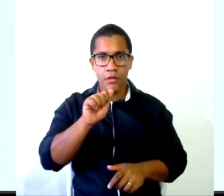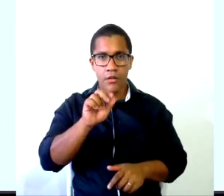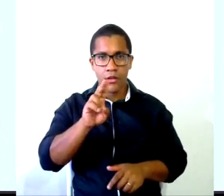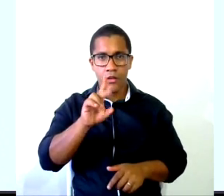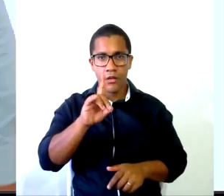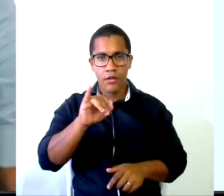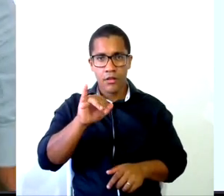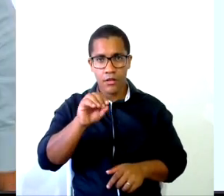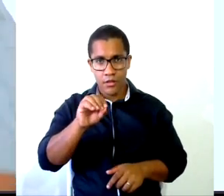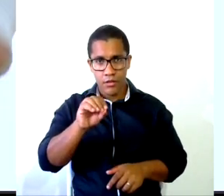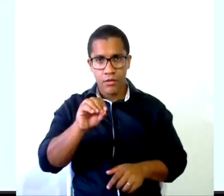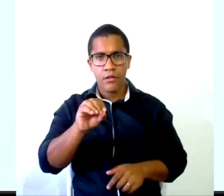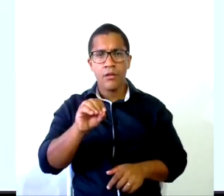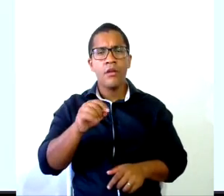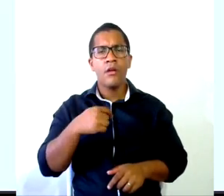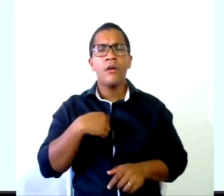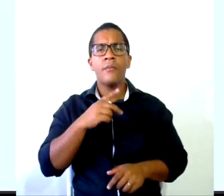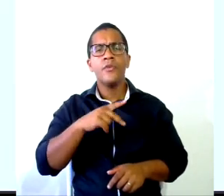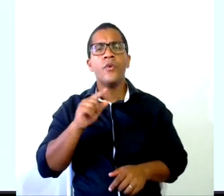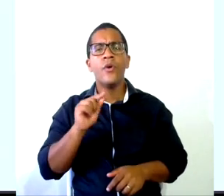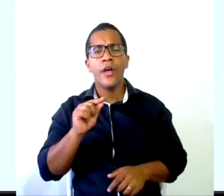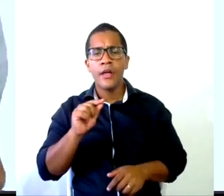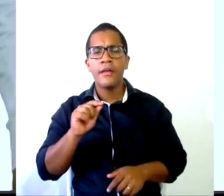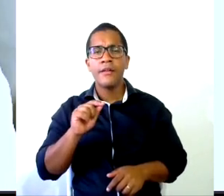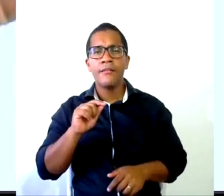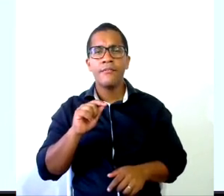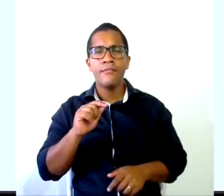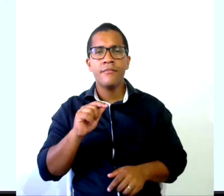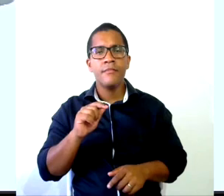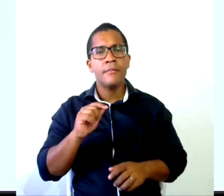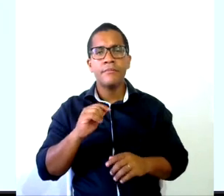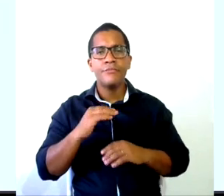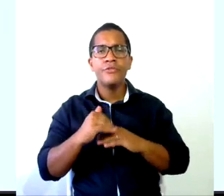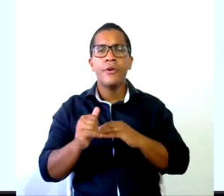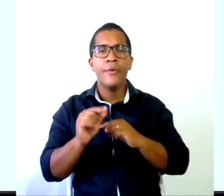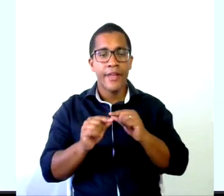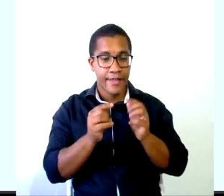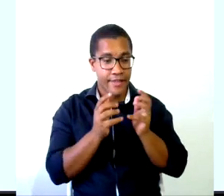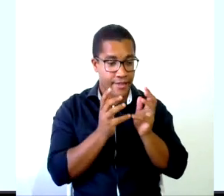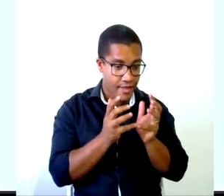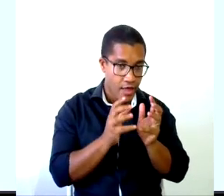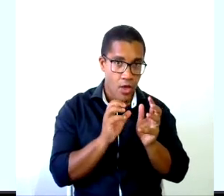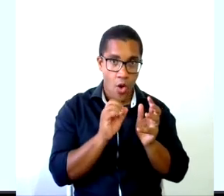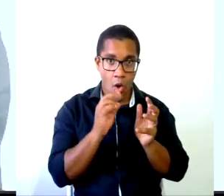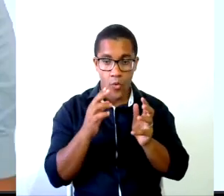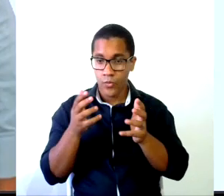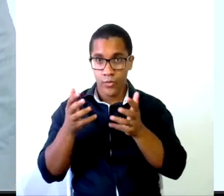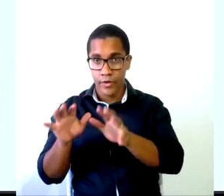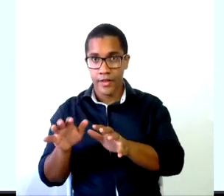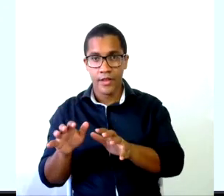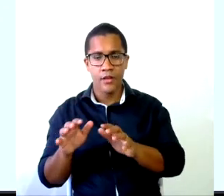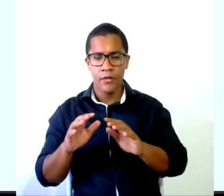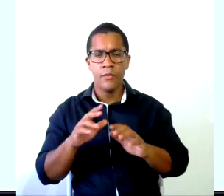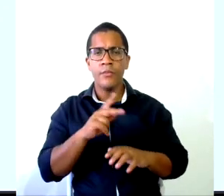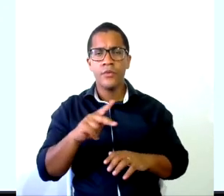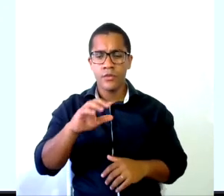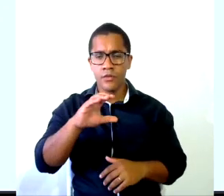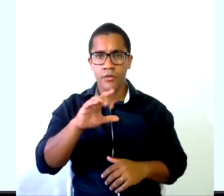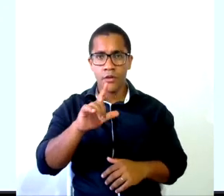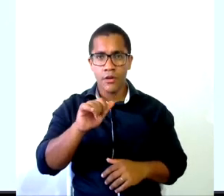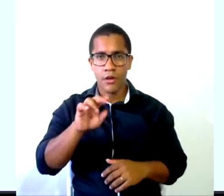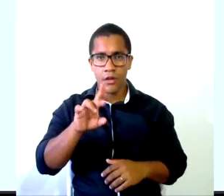Cláudio Nascimento, o professor queres ou não queres? Professor Cláudio Nascimento da